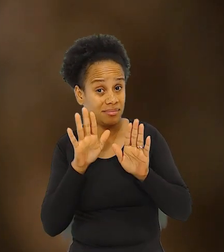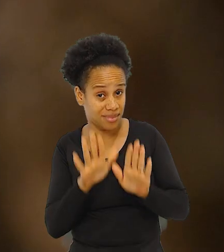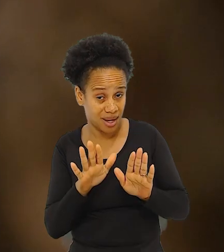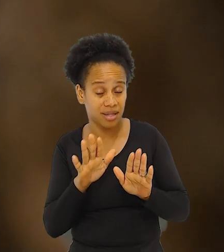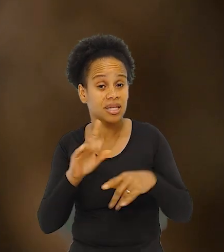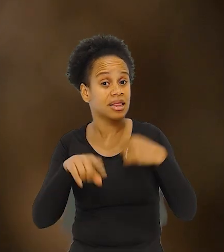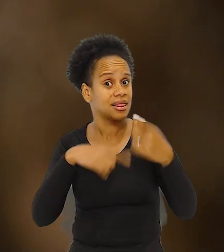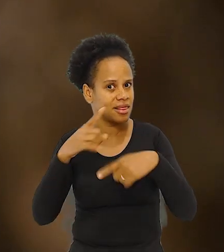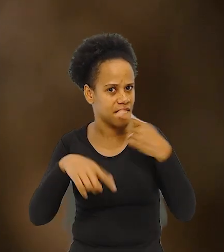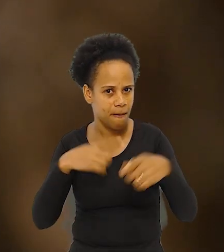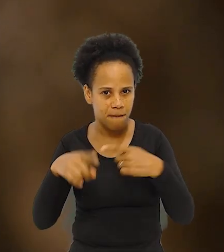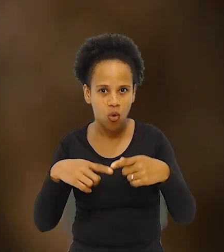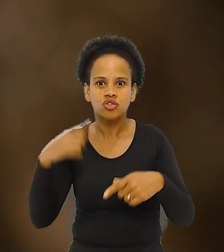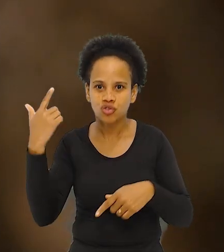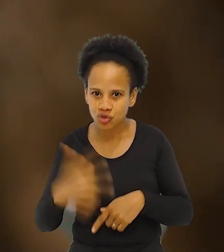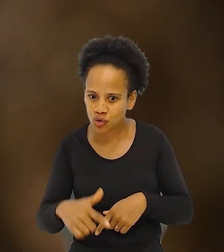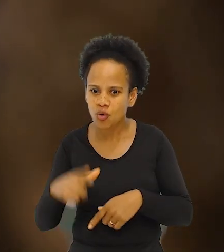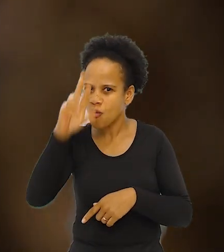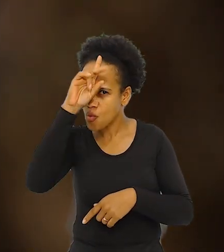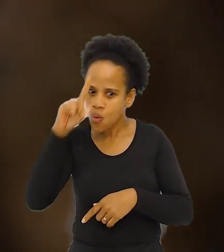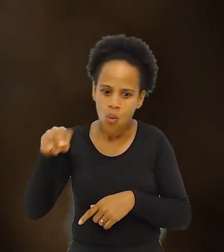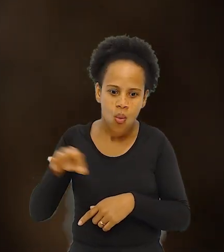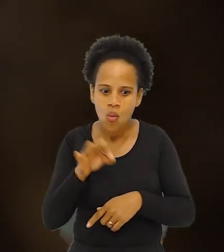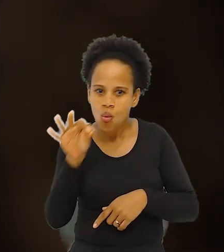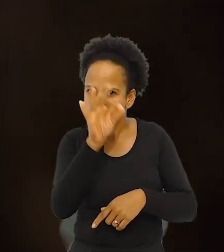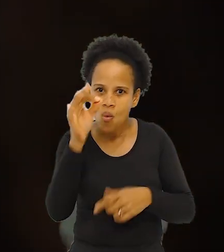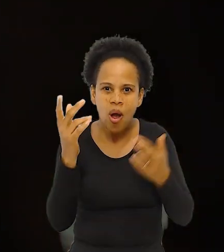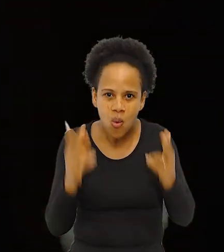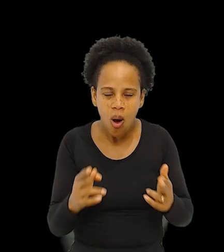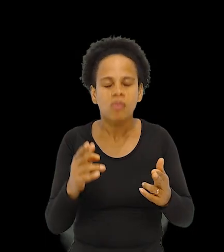sua jornada funesta no próximo amanhecer.